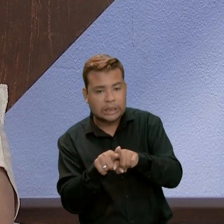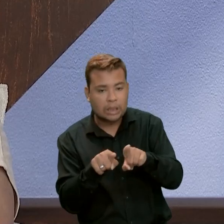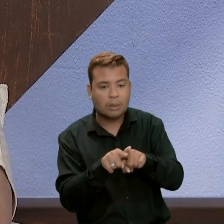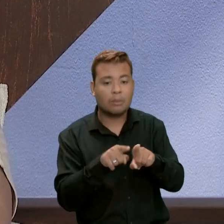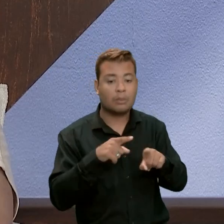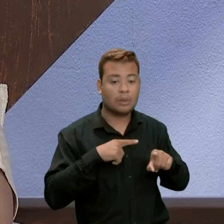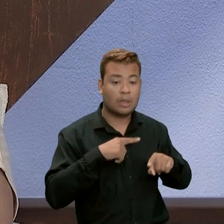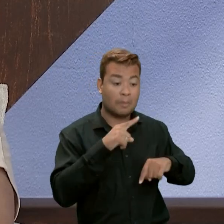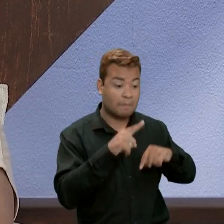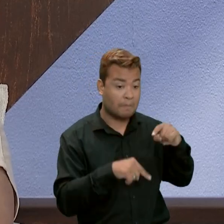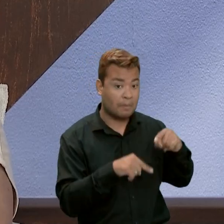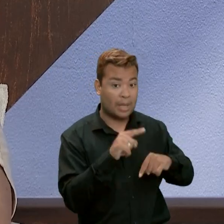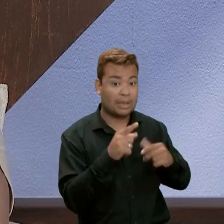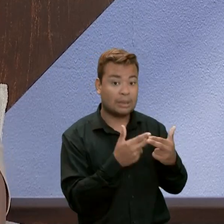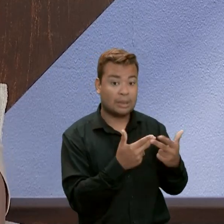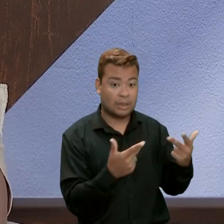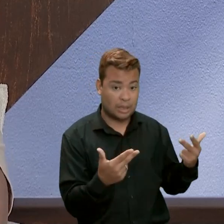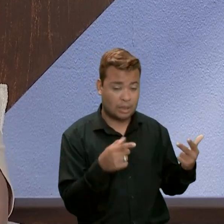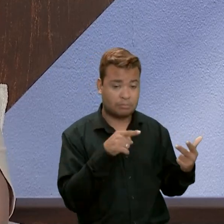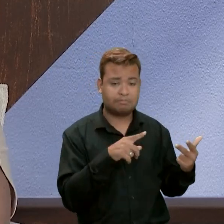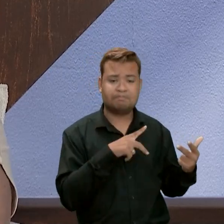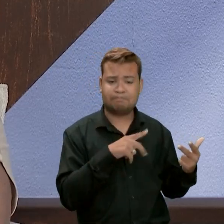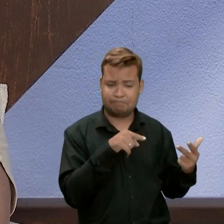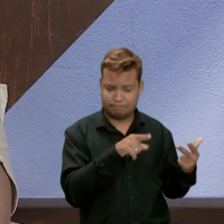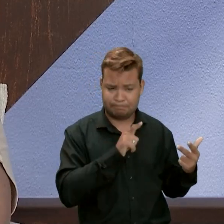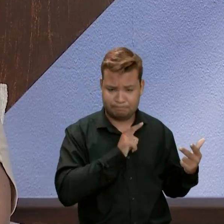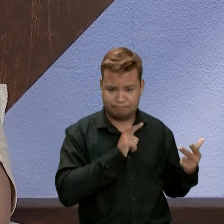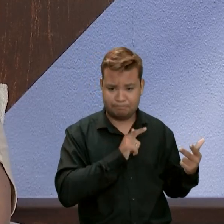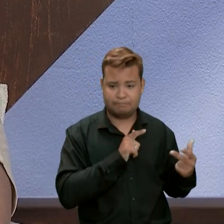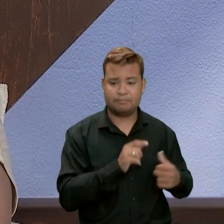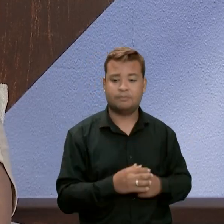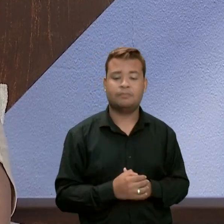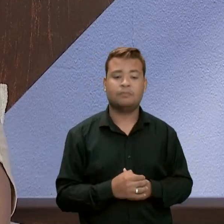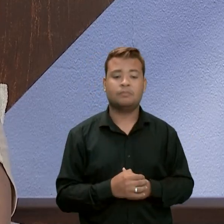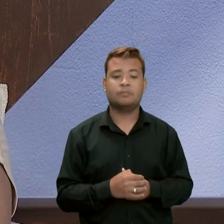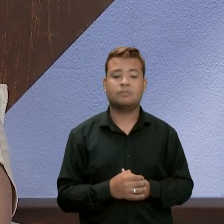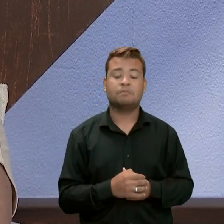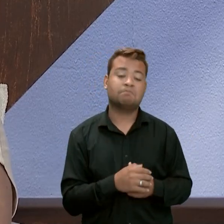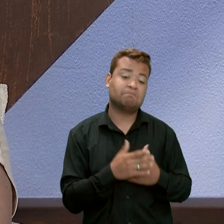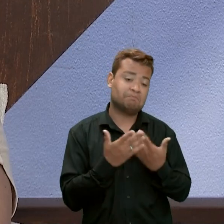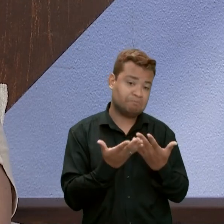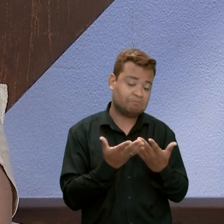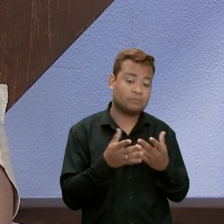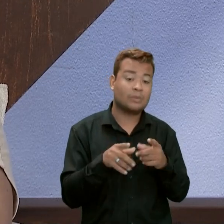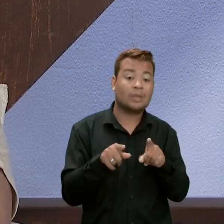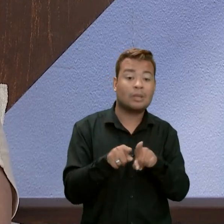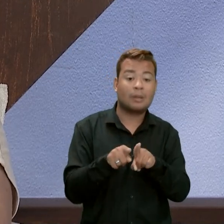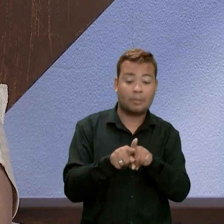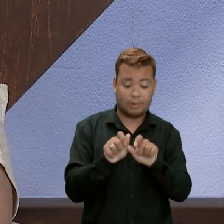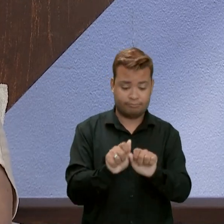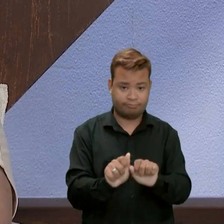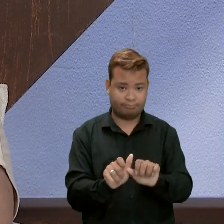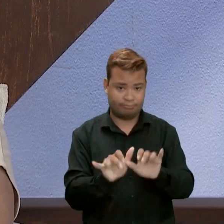material particulado, principalmente. Ou de gás carbônico, também a